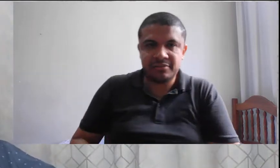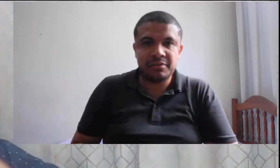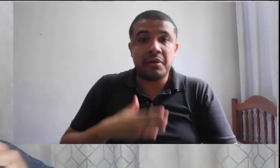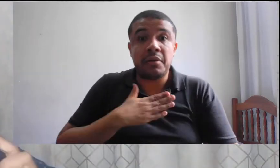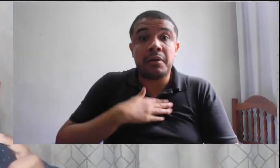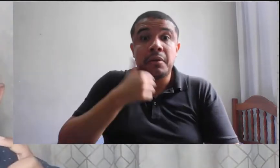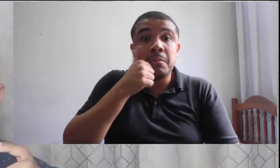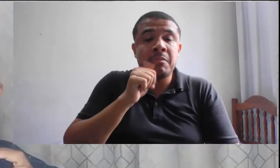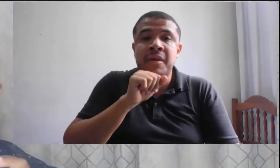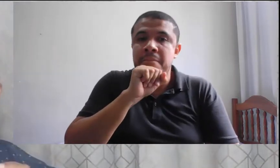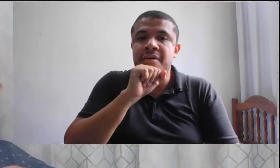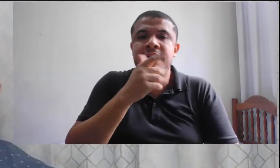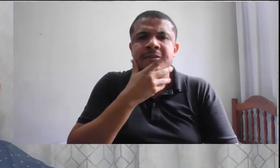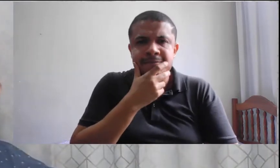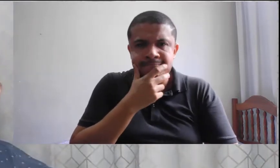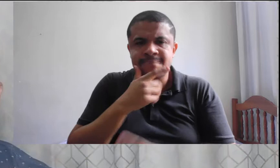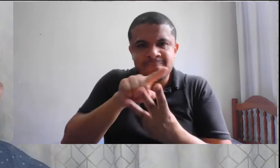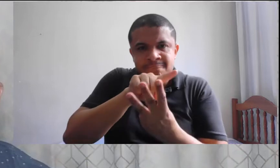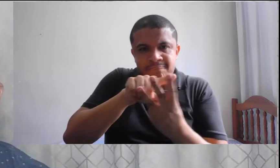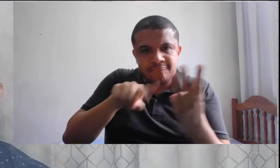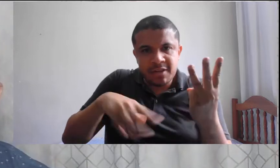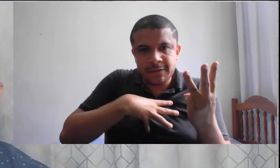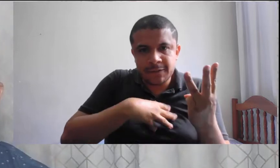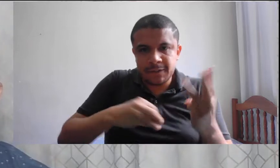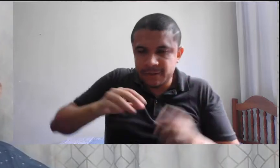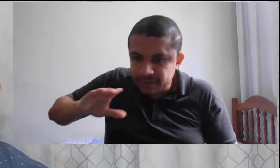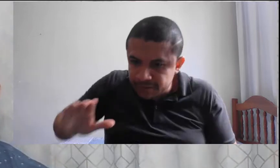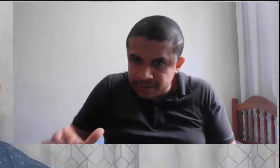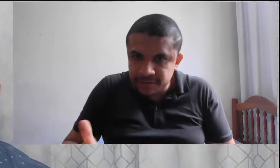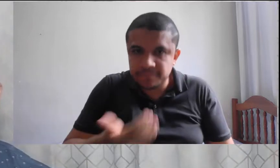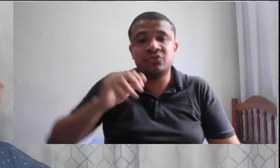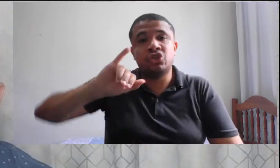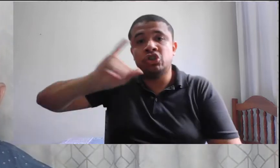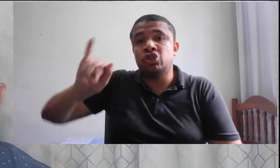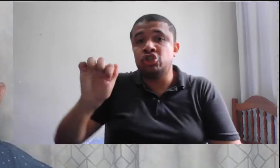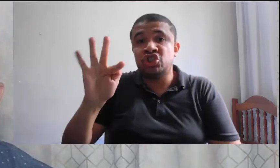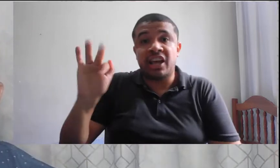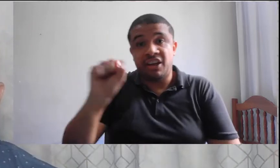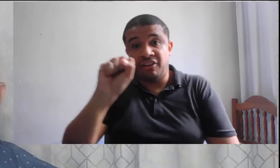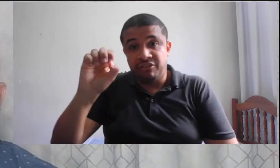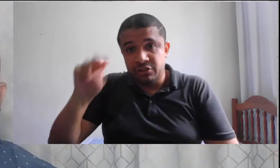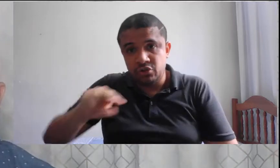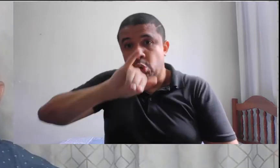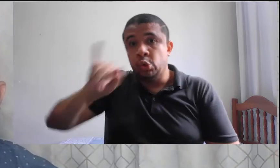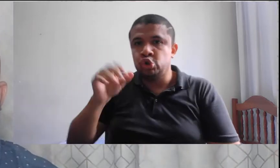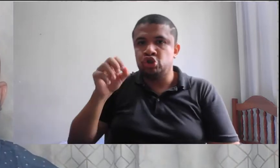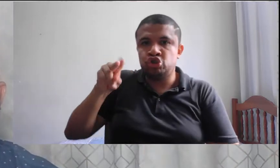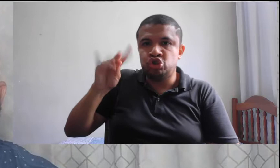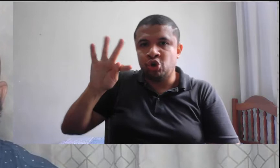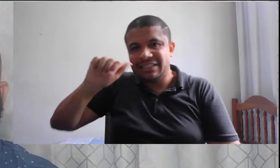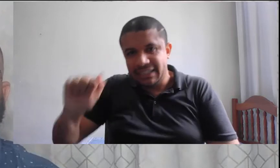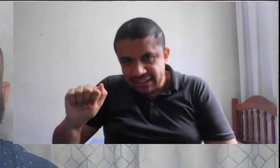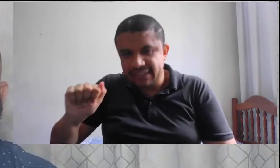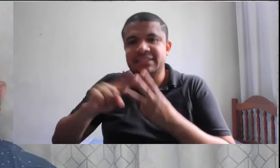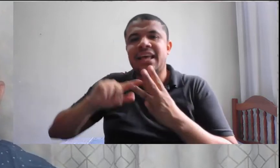E daí minha mãe pega essas 3 crianças agora, o Jefferson, o Jonatas e